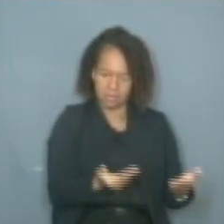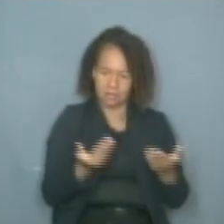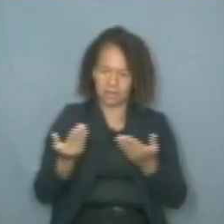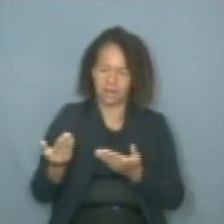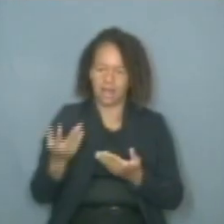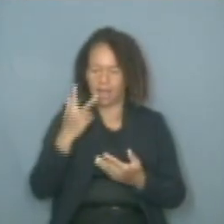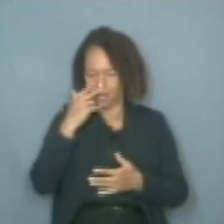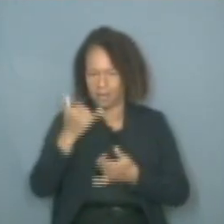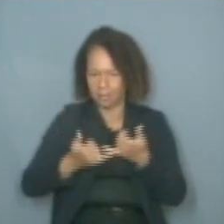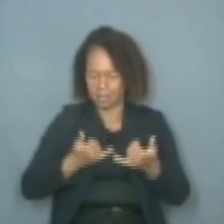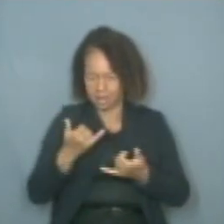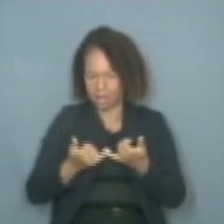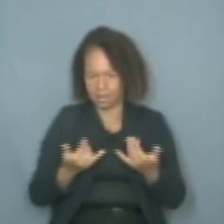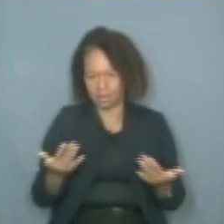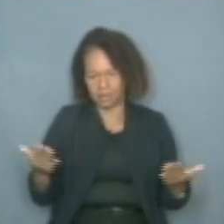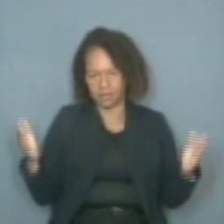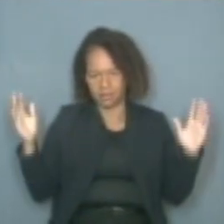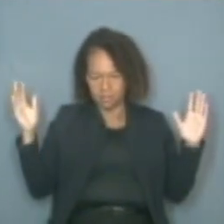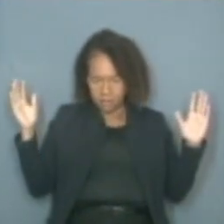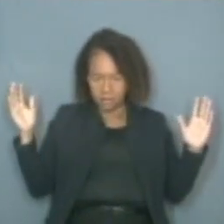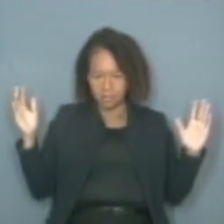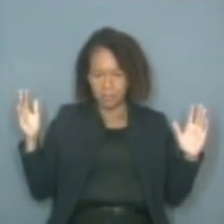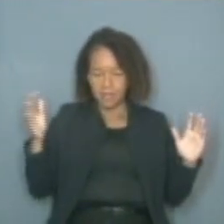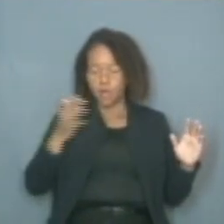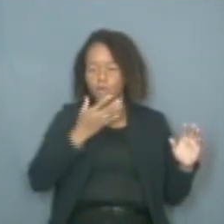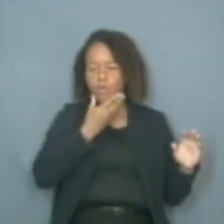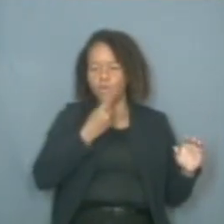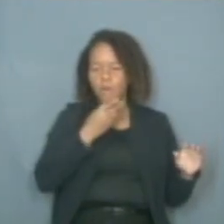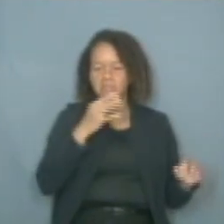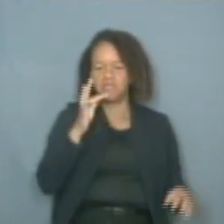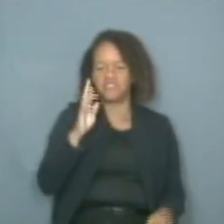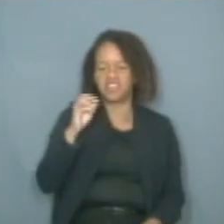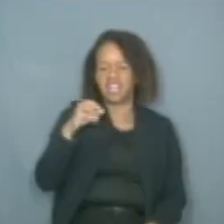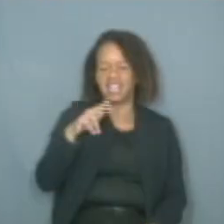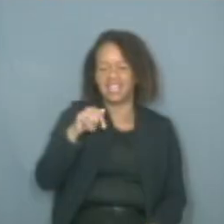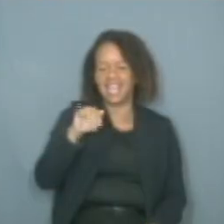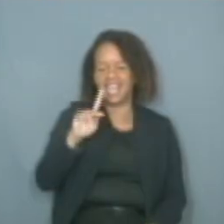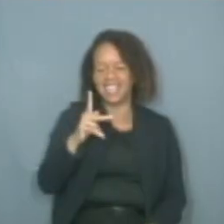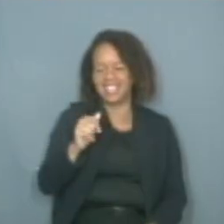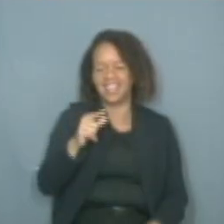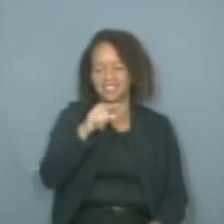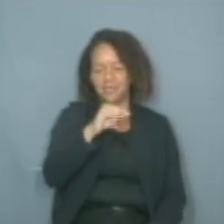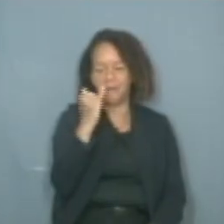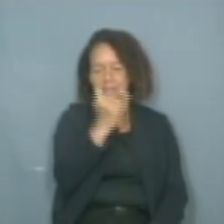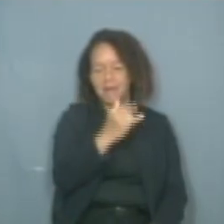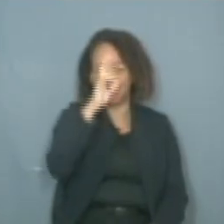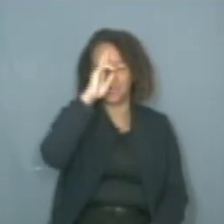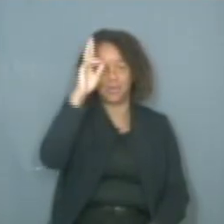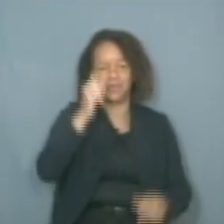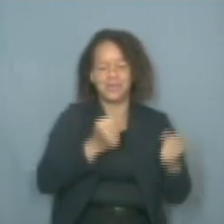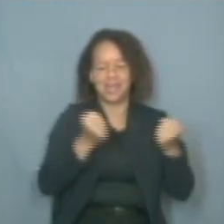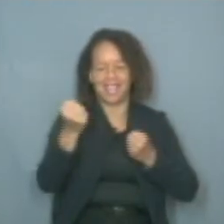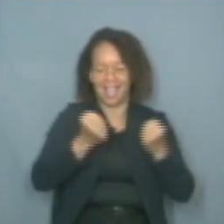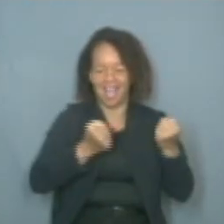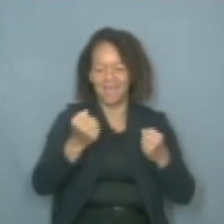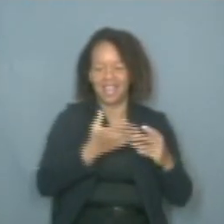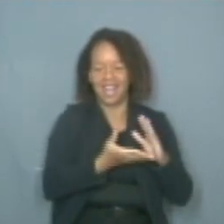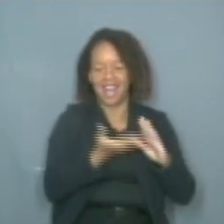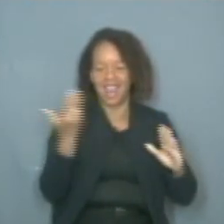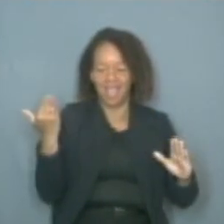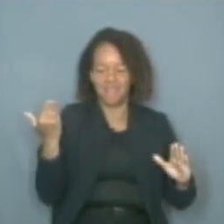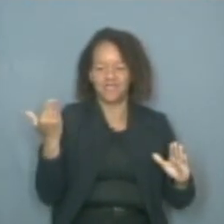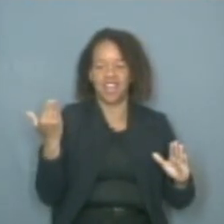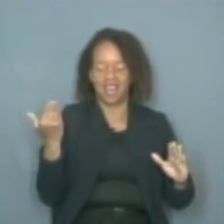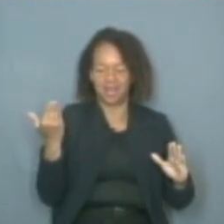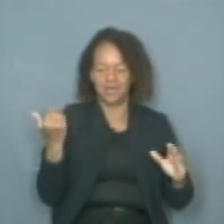a brincadeira, viu, presidente? O flanelinha ter que informar para o condutor que levaram o veículo dele